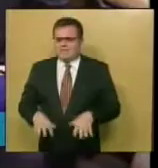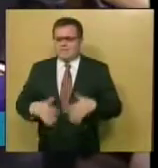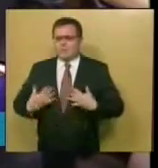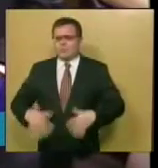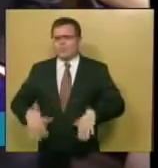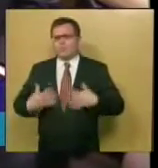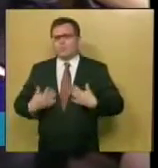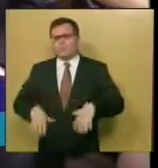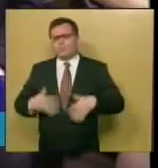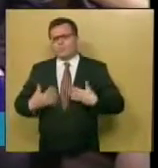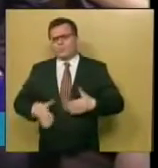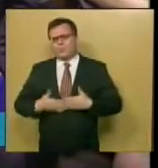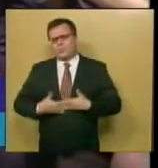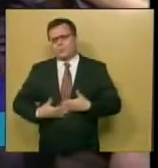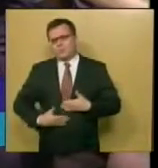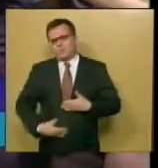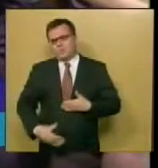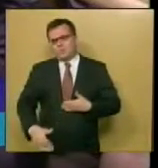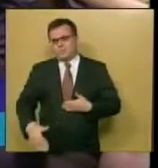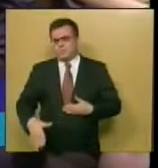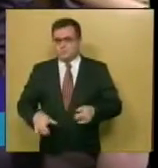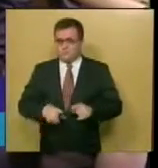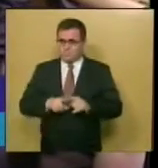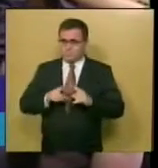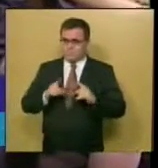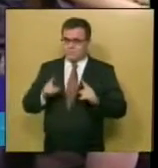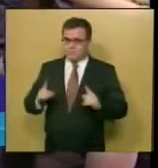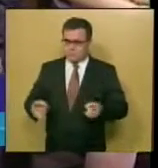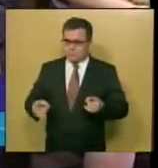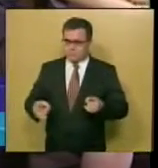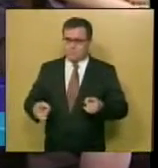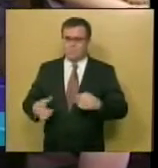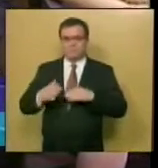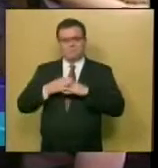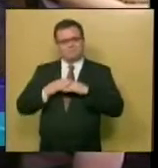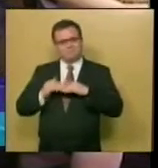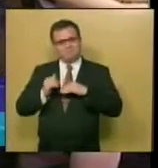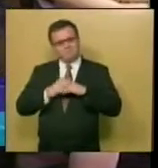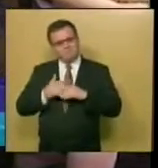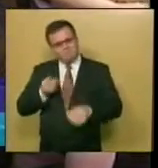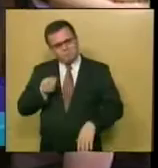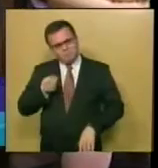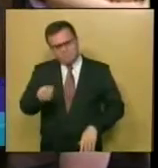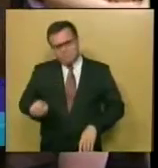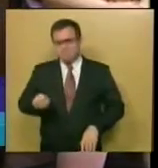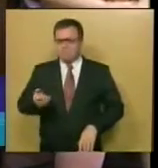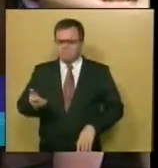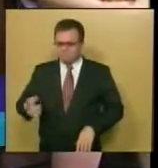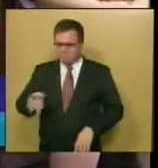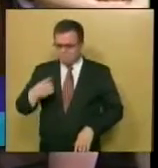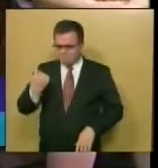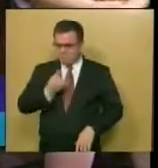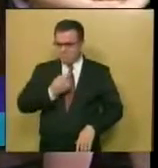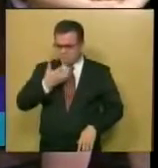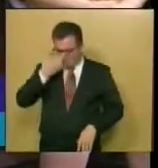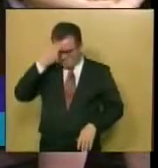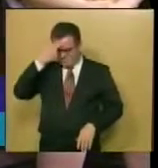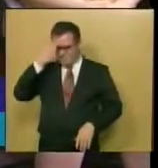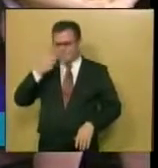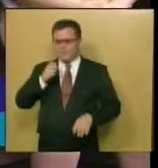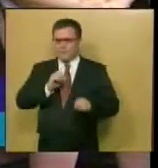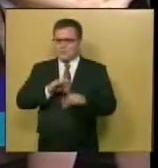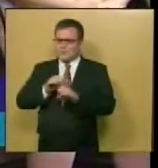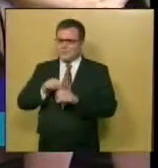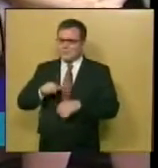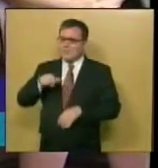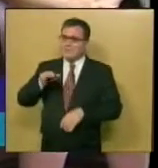enfrentam diuturnamente. Porém, se serve de consolo, trazemos à baila um dos mais sábios